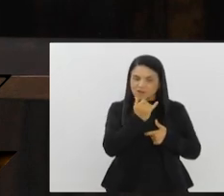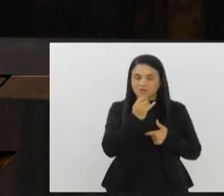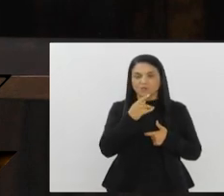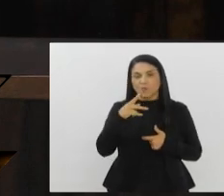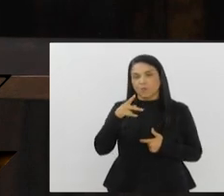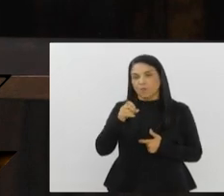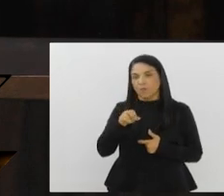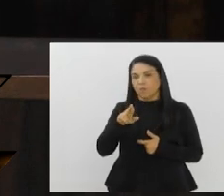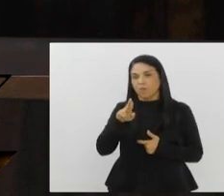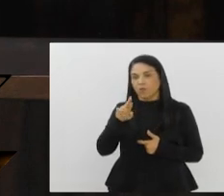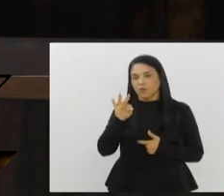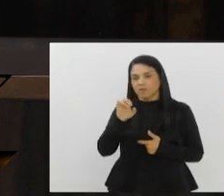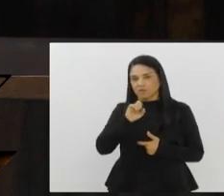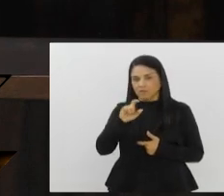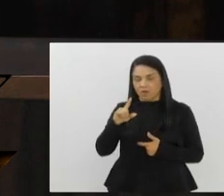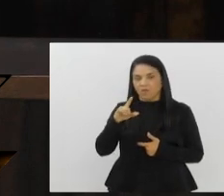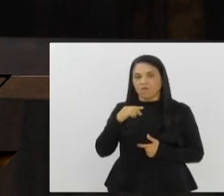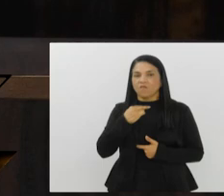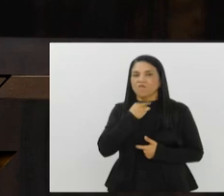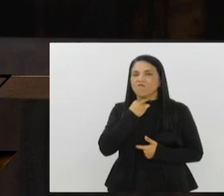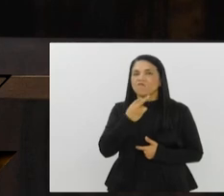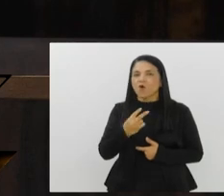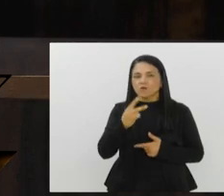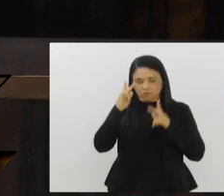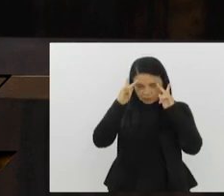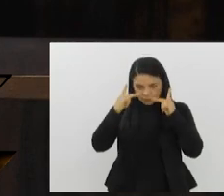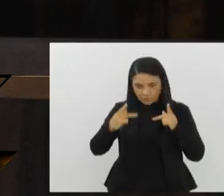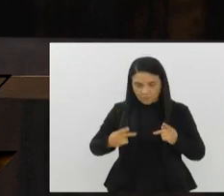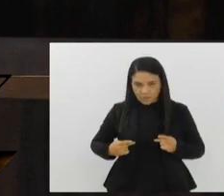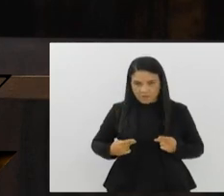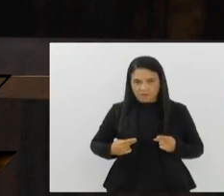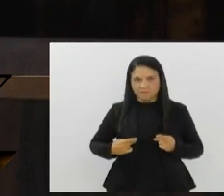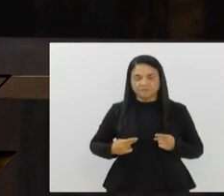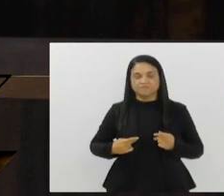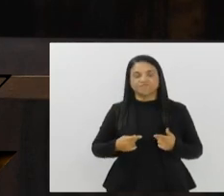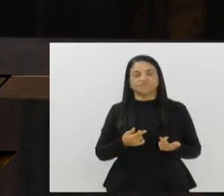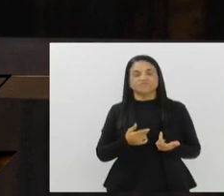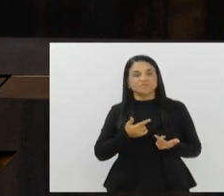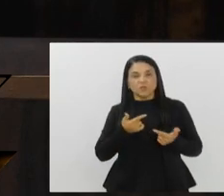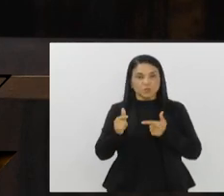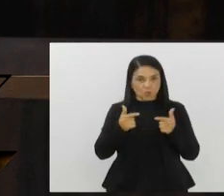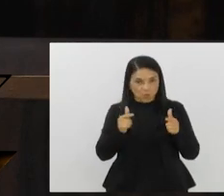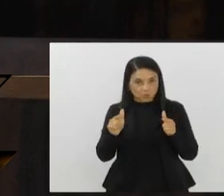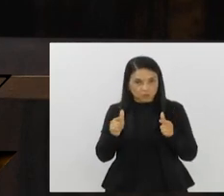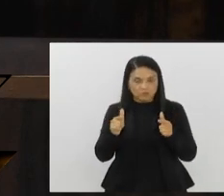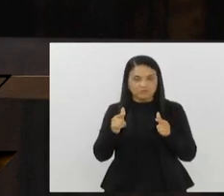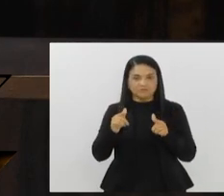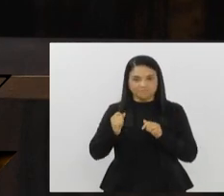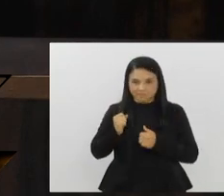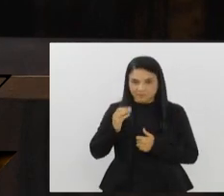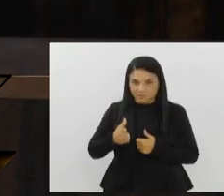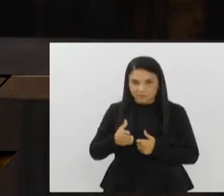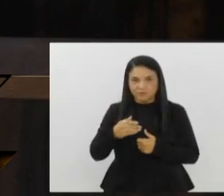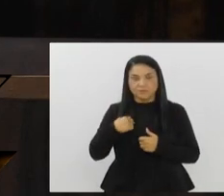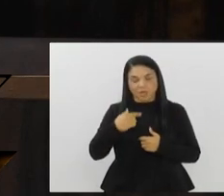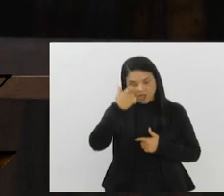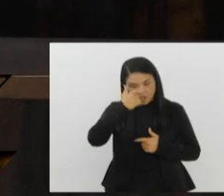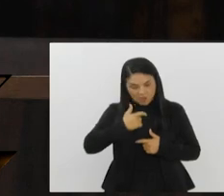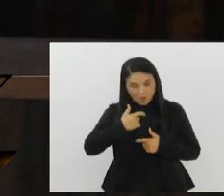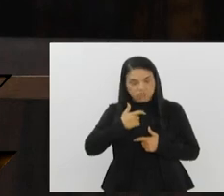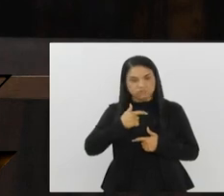não só isso claro há vários outros atributos e realizações Praticamente em causa própria que eu sou um